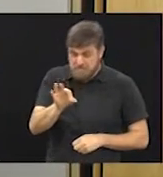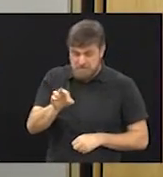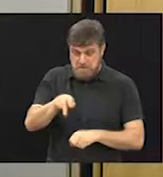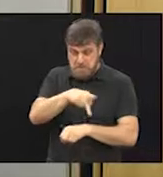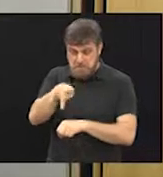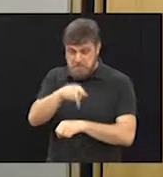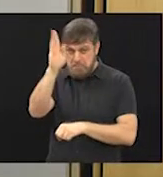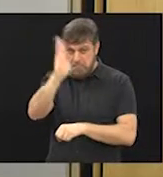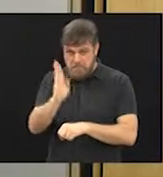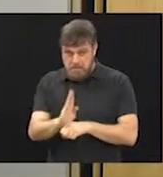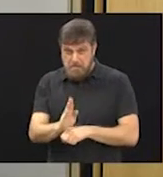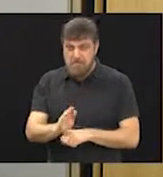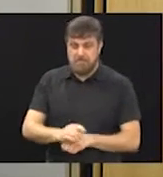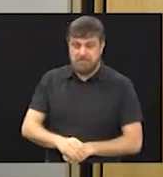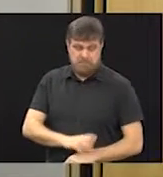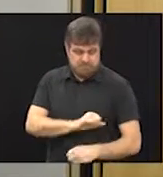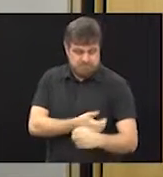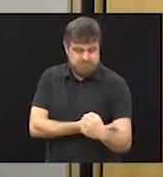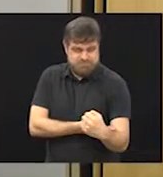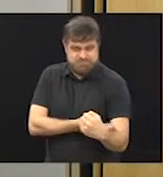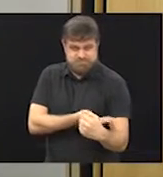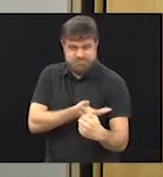é portadora de hipertensão,